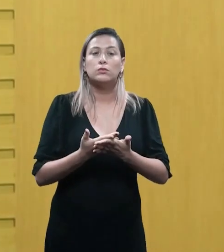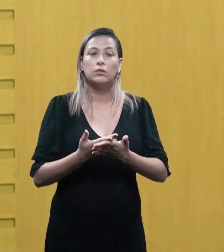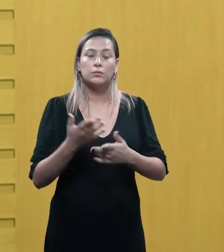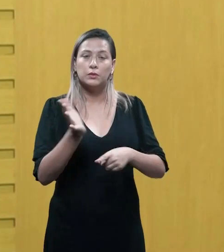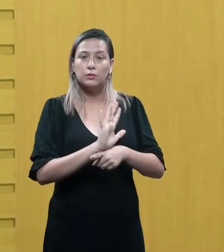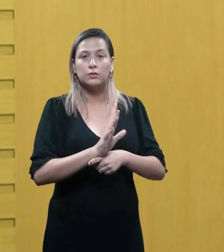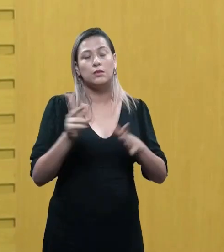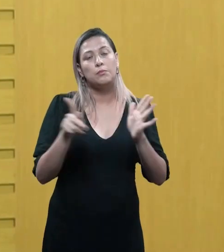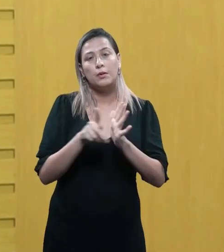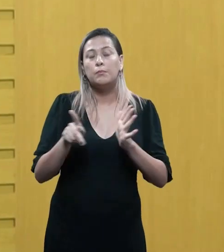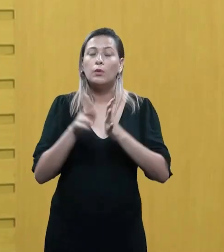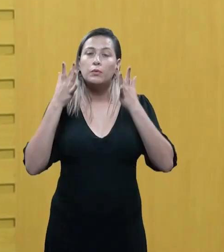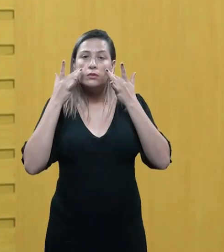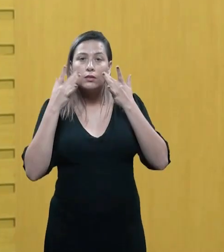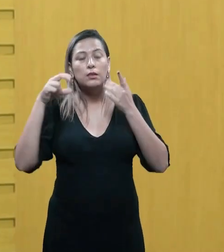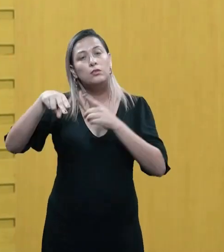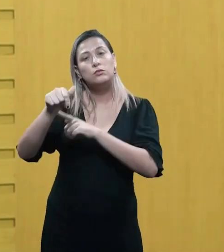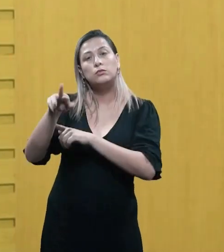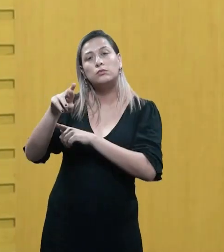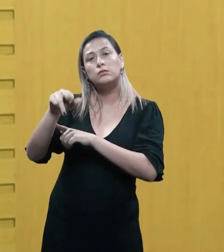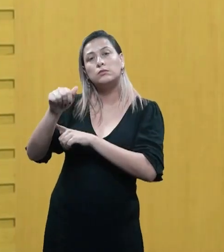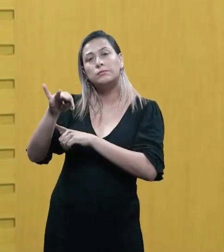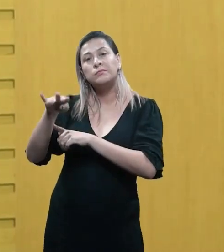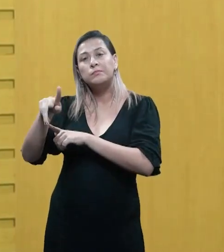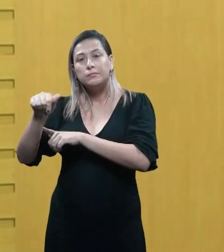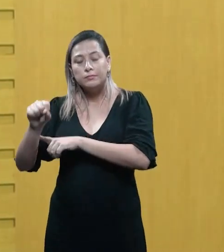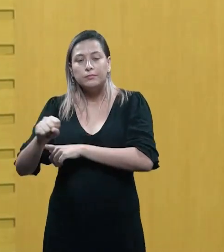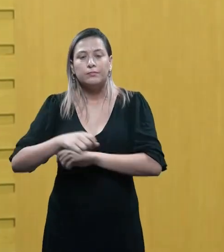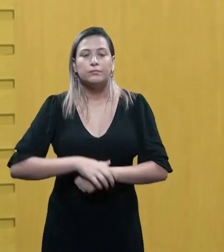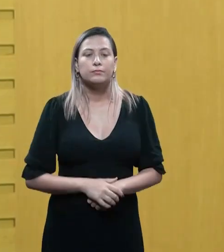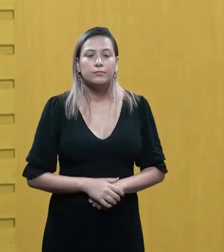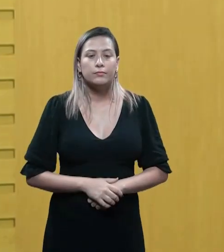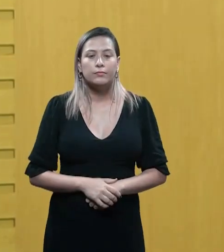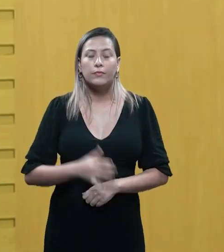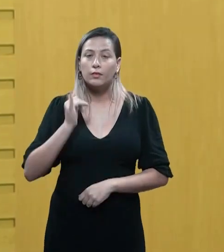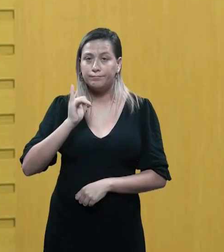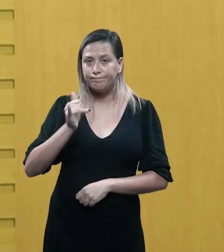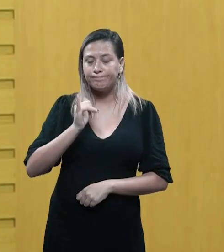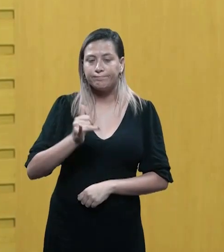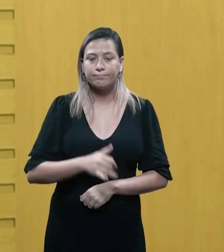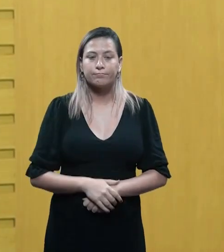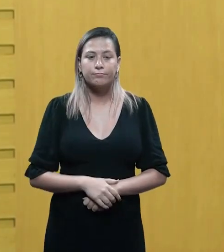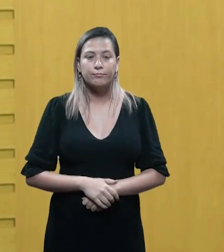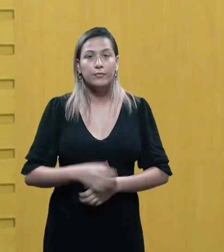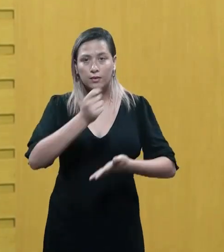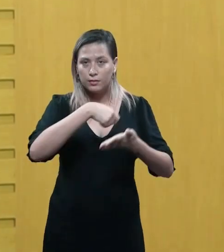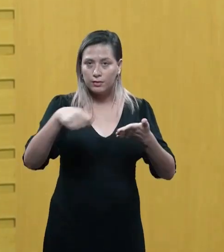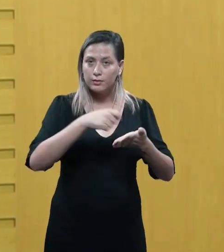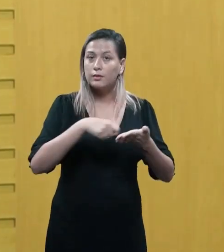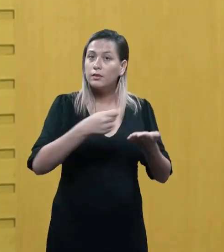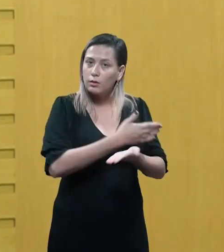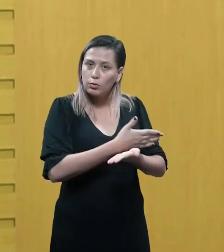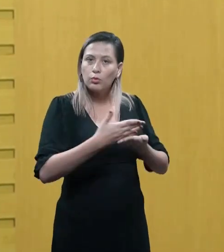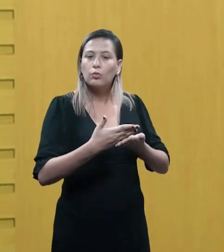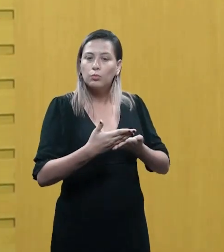faz parte das artes narrativas, certo? Só que é uma arte narrativa contada de